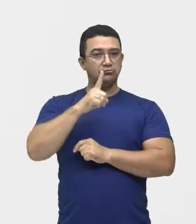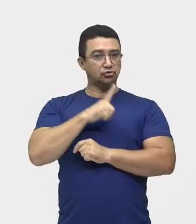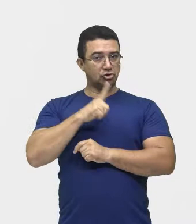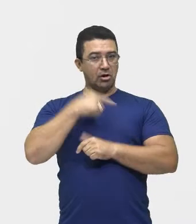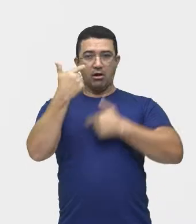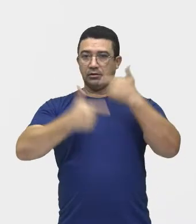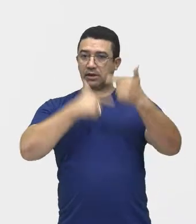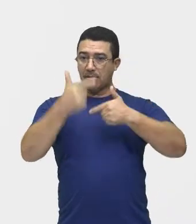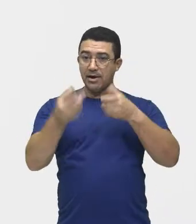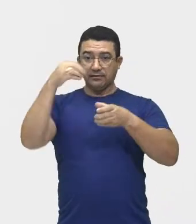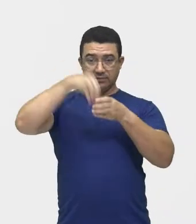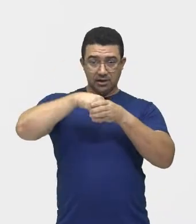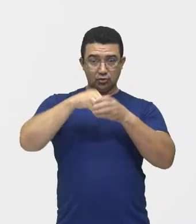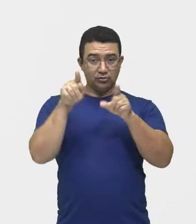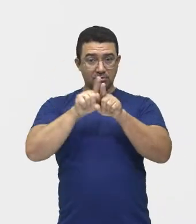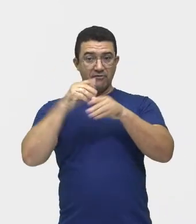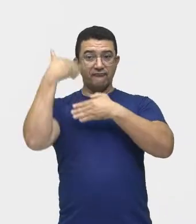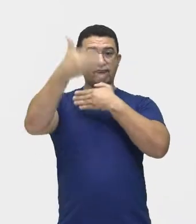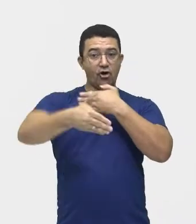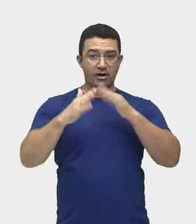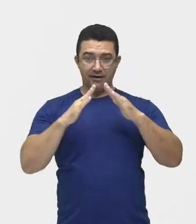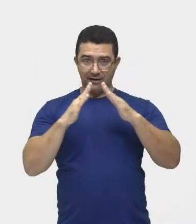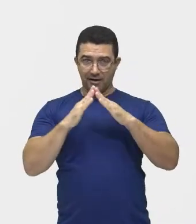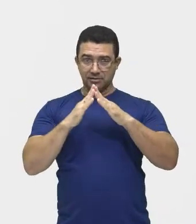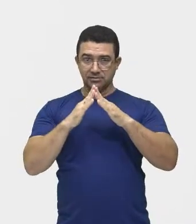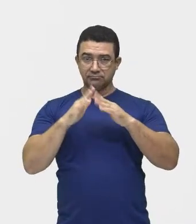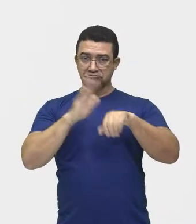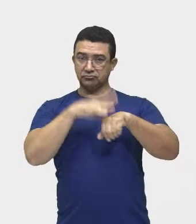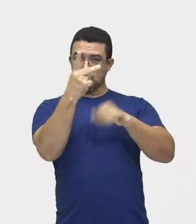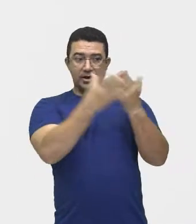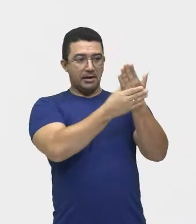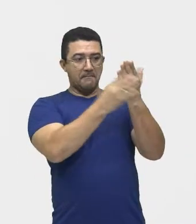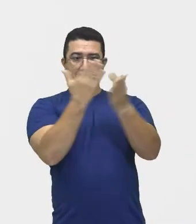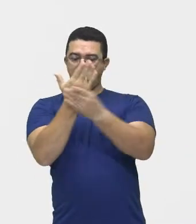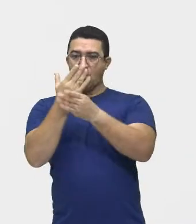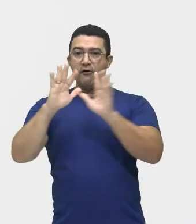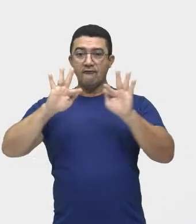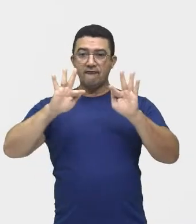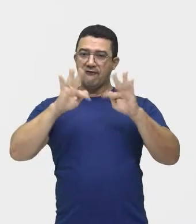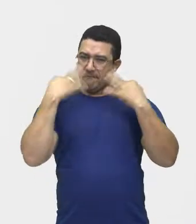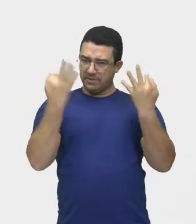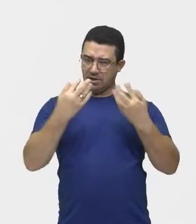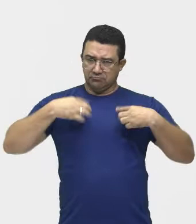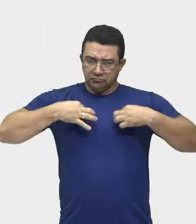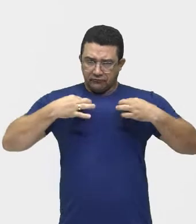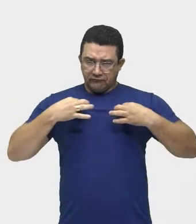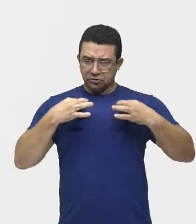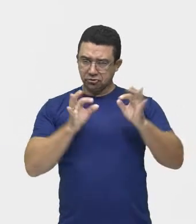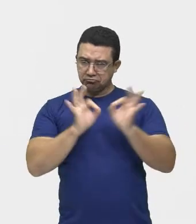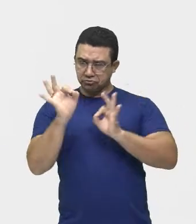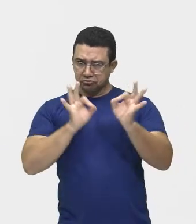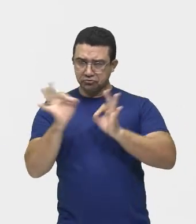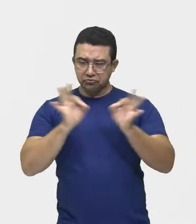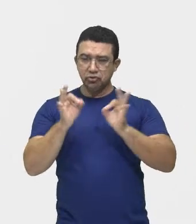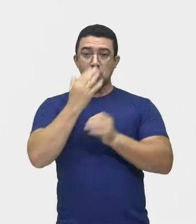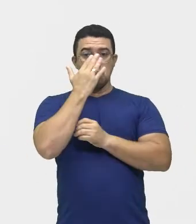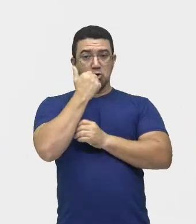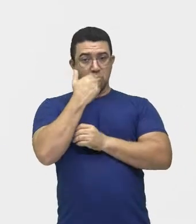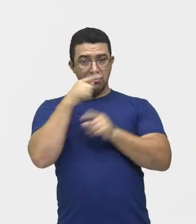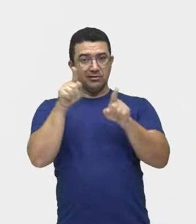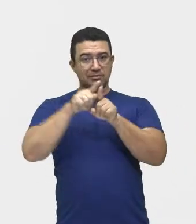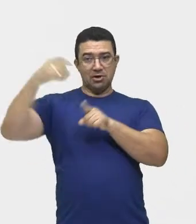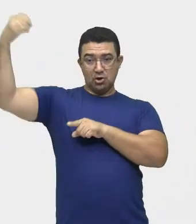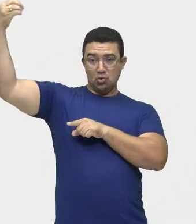trabalhos dentro e fora de casa. Por suas mãos, a família se vestia, comia, obtinha